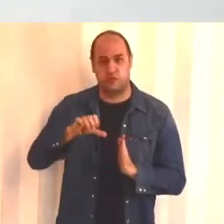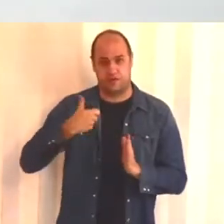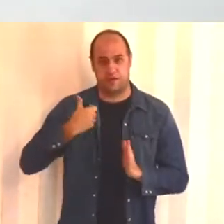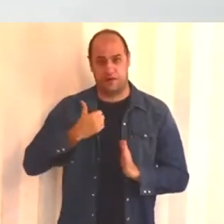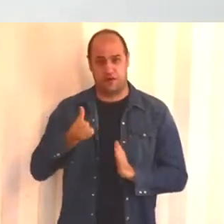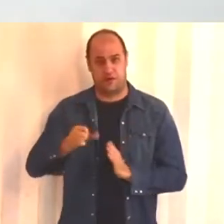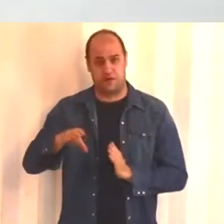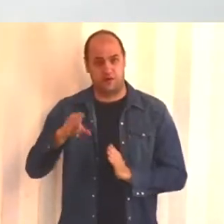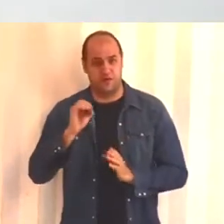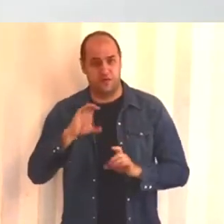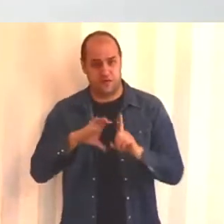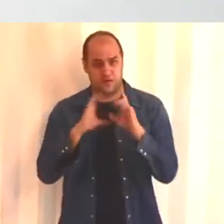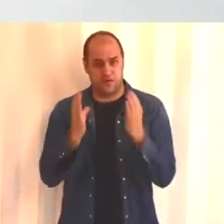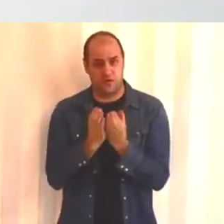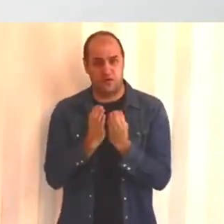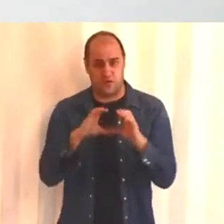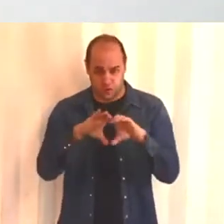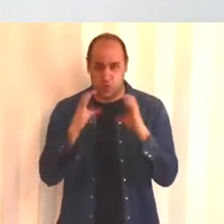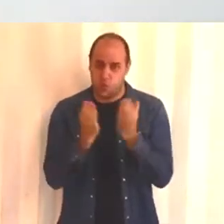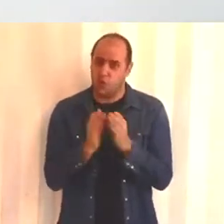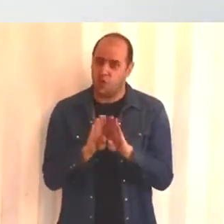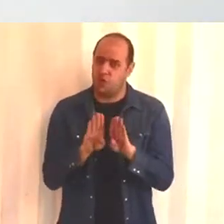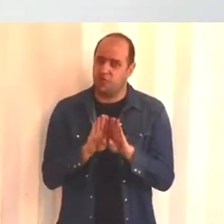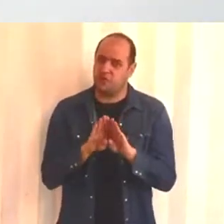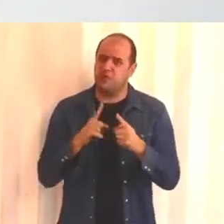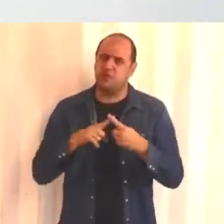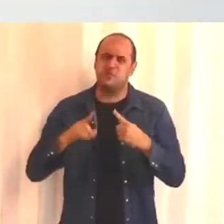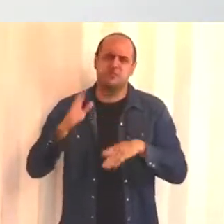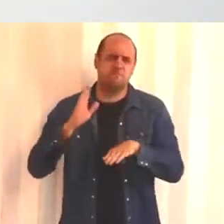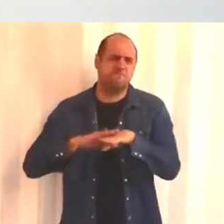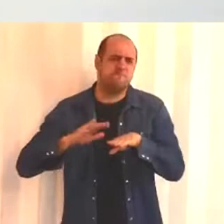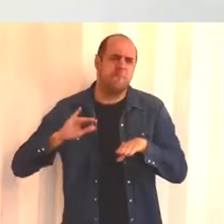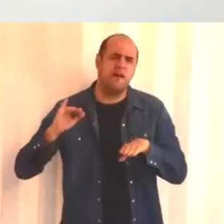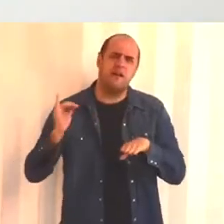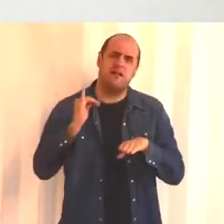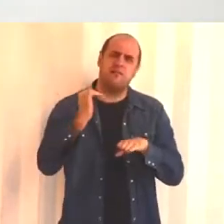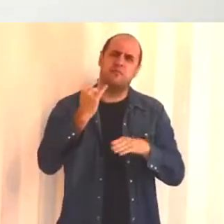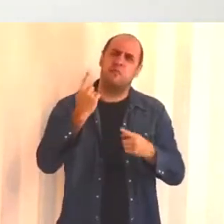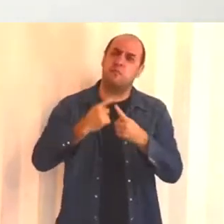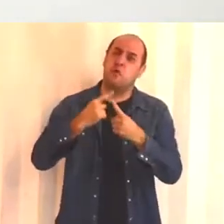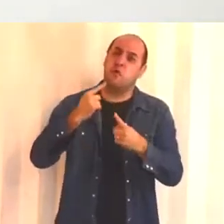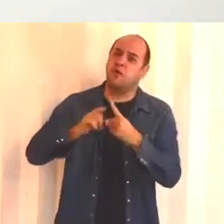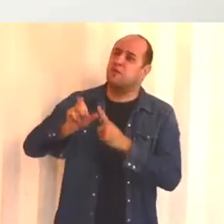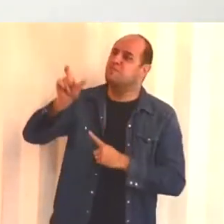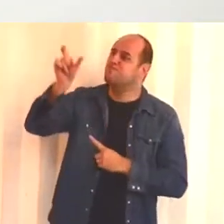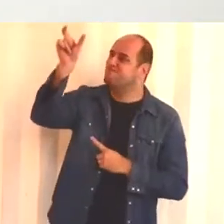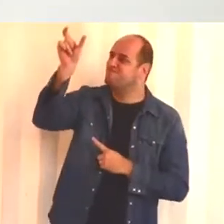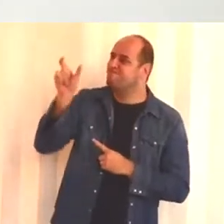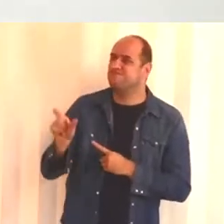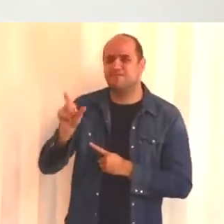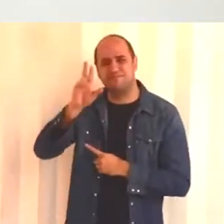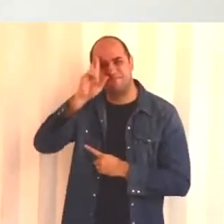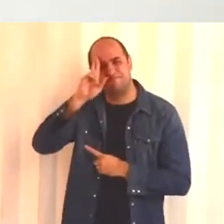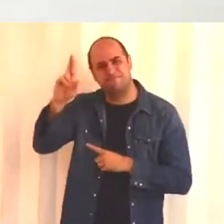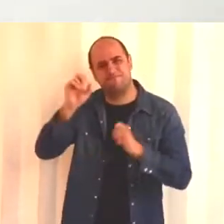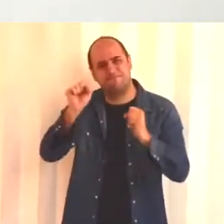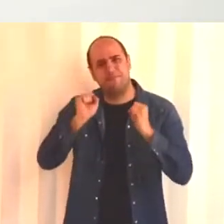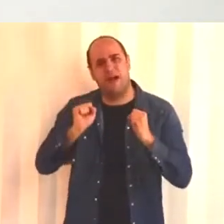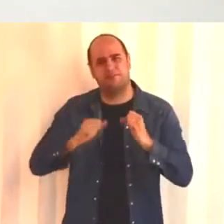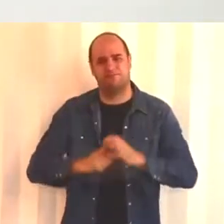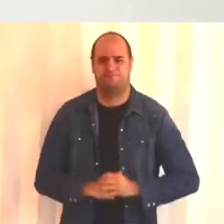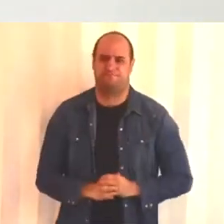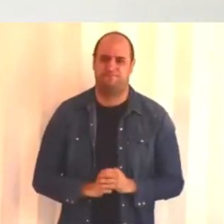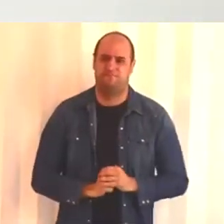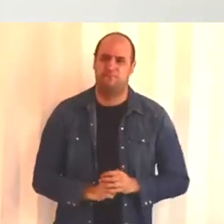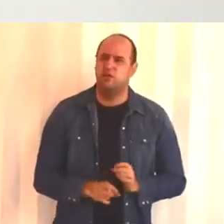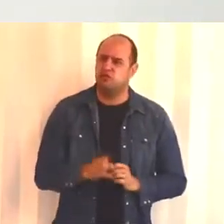nossa igreja, mas por tantas coisas, mas principalmente porque Ele é o Senhor Todo-Poderoso.